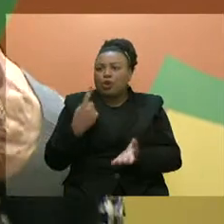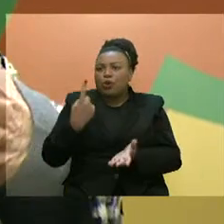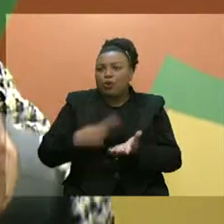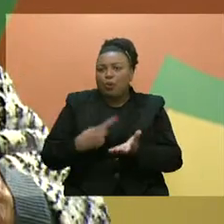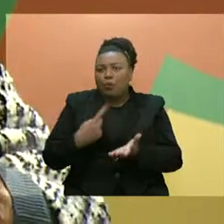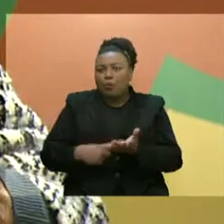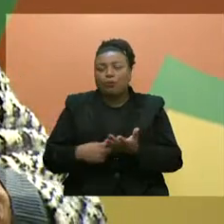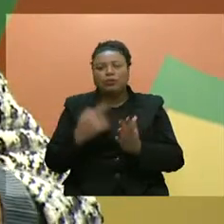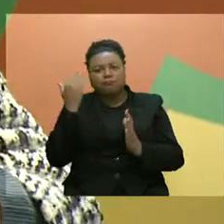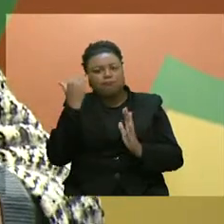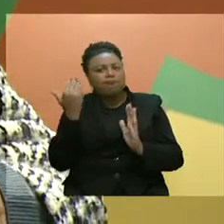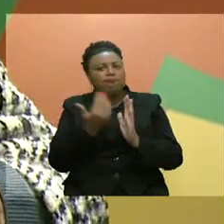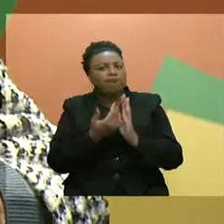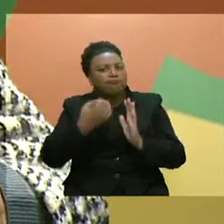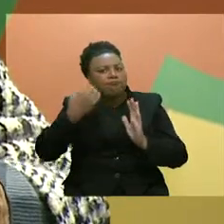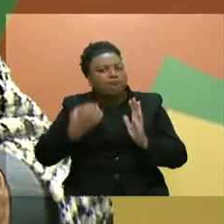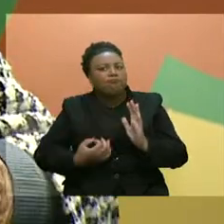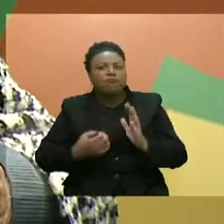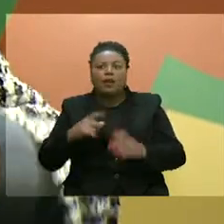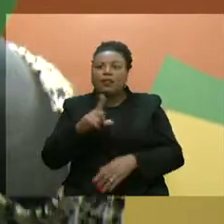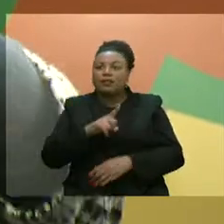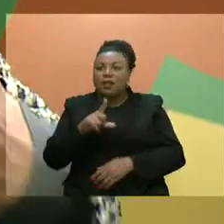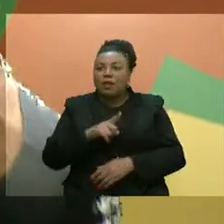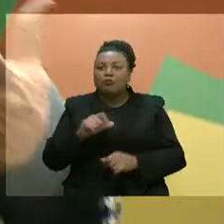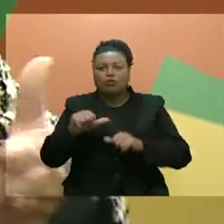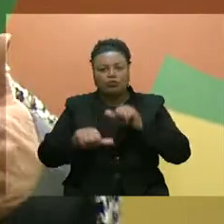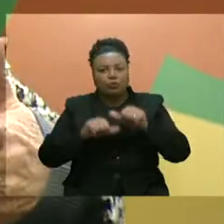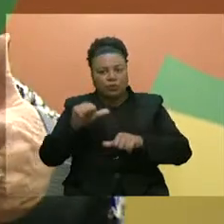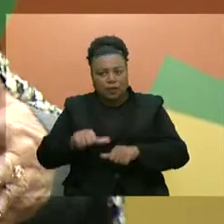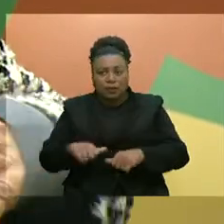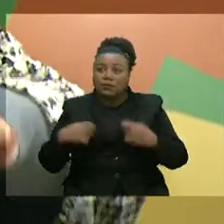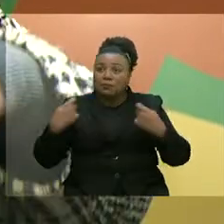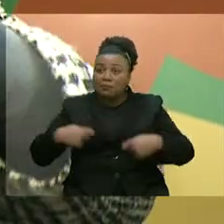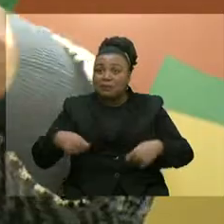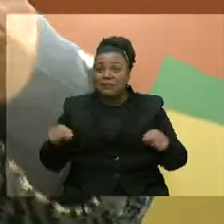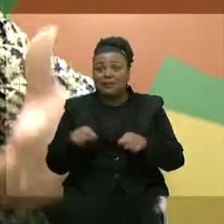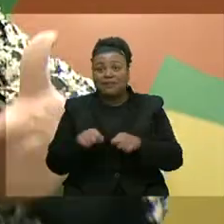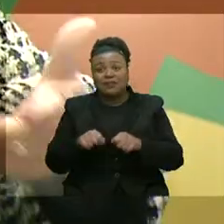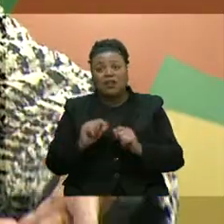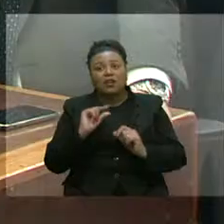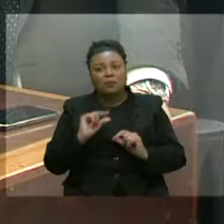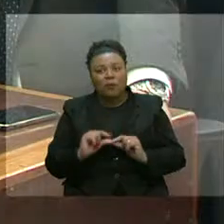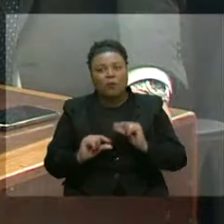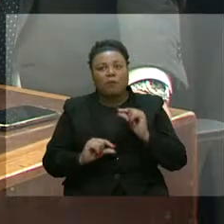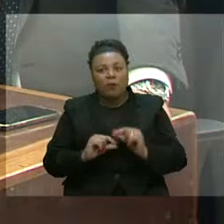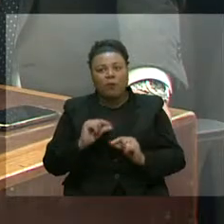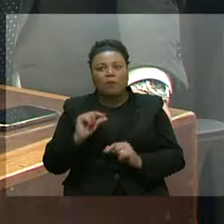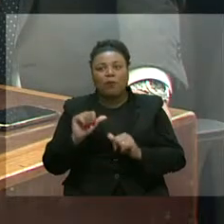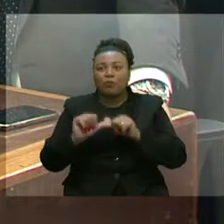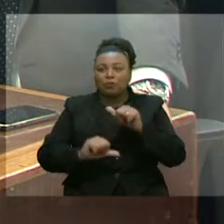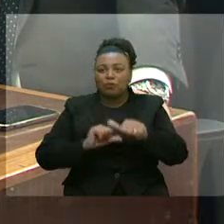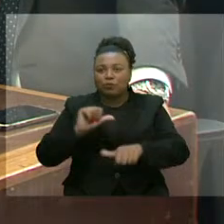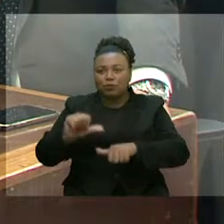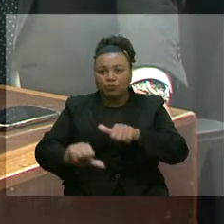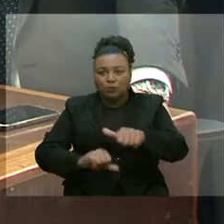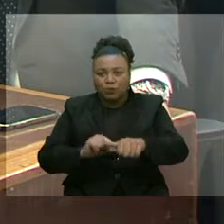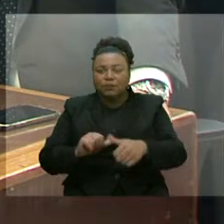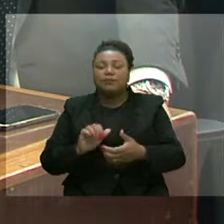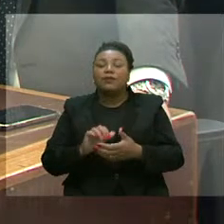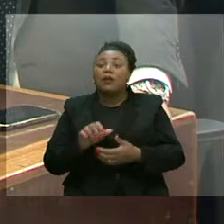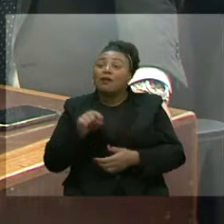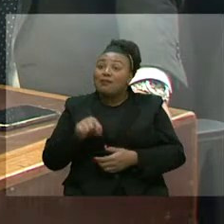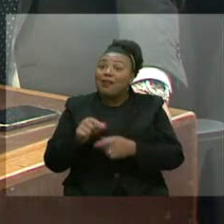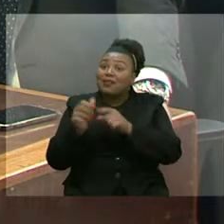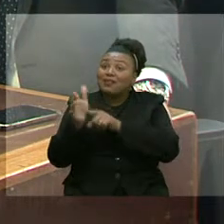compromissos cumpridos, temos mudanças a serem feitas, que gradativamente estão sendo feitas, e